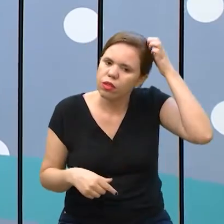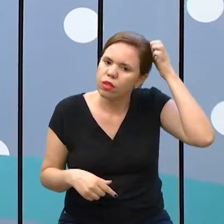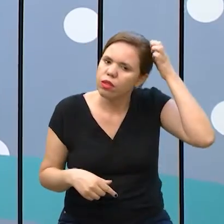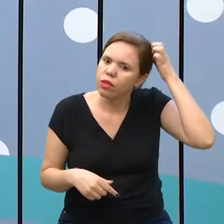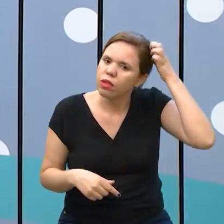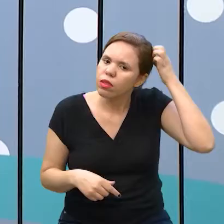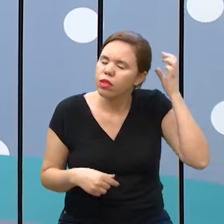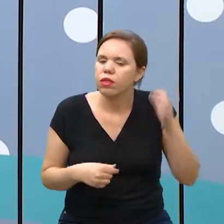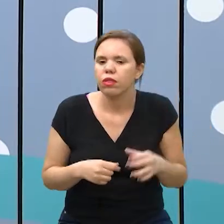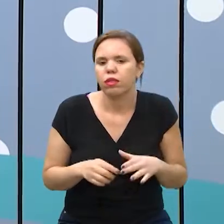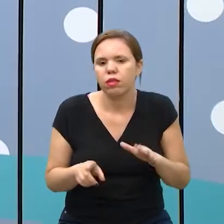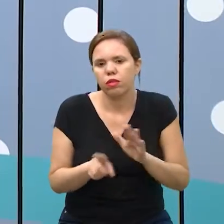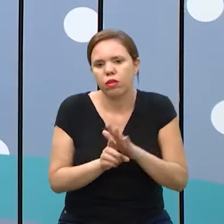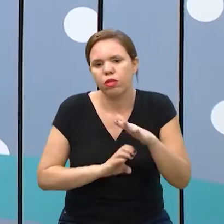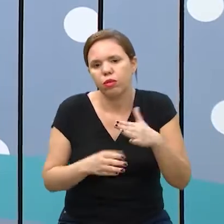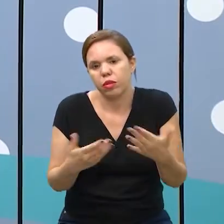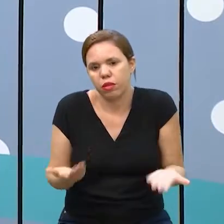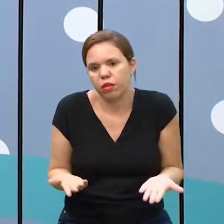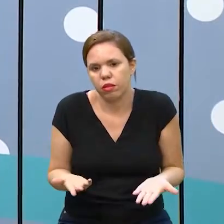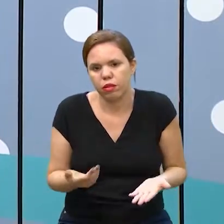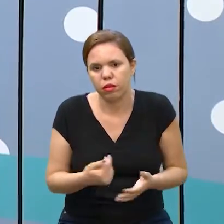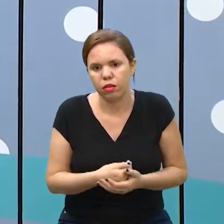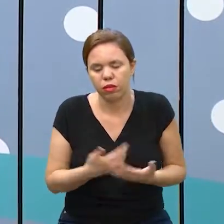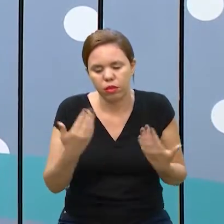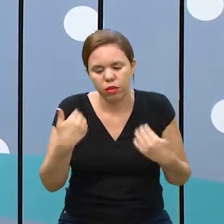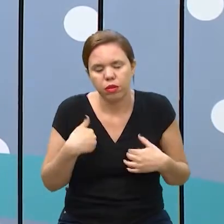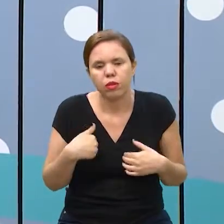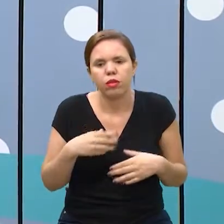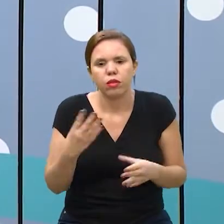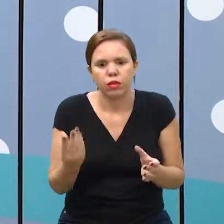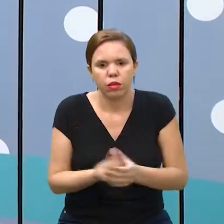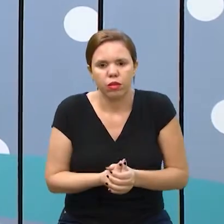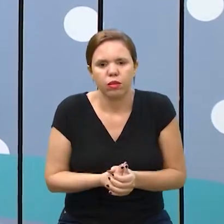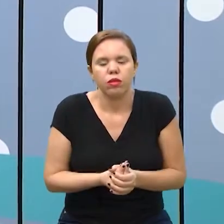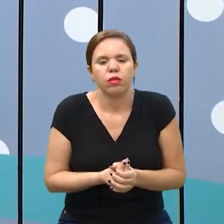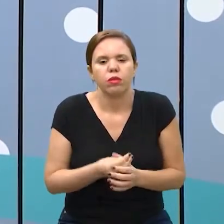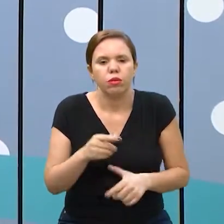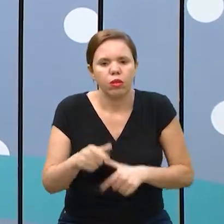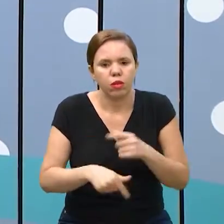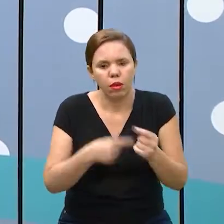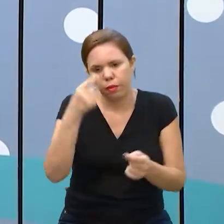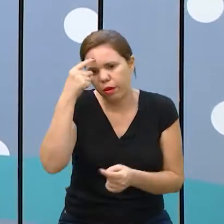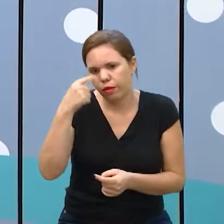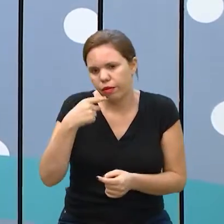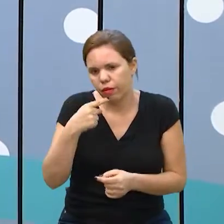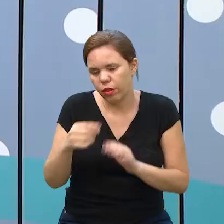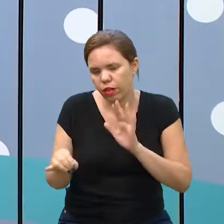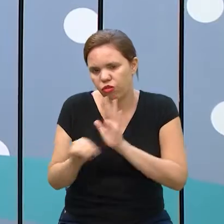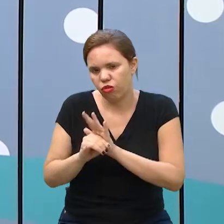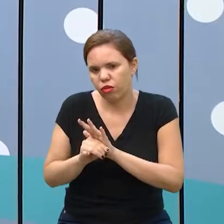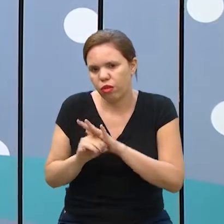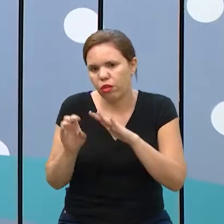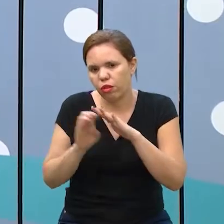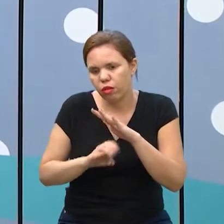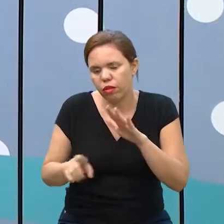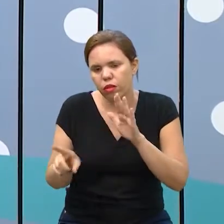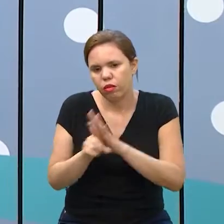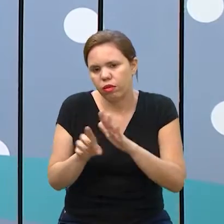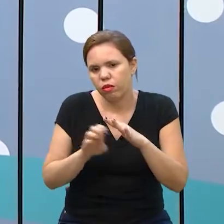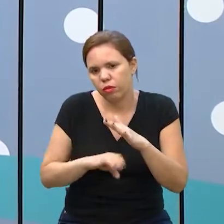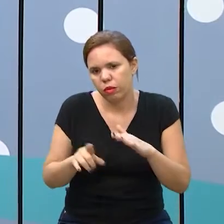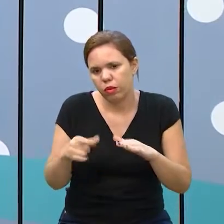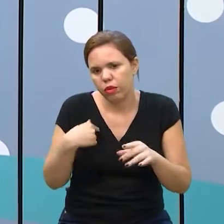atividade empresarial. Então, eu constituo o meu perfil, a minha identidade empresarial